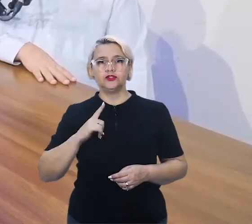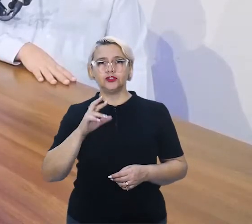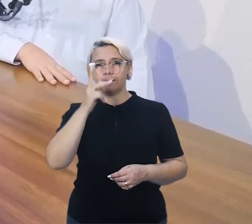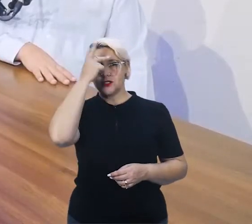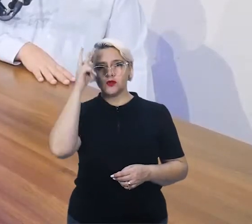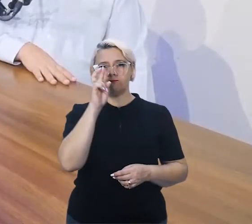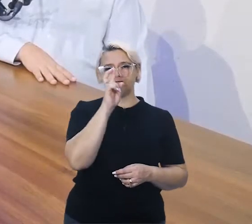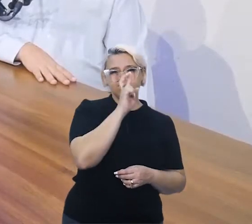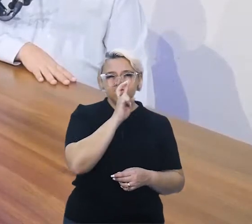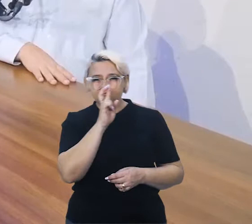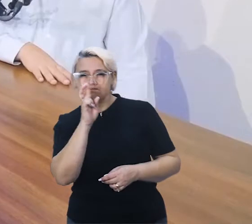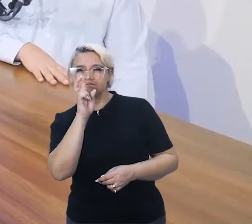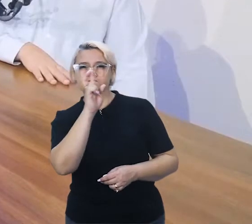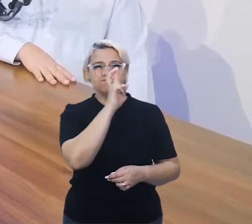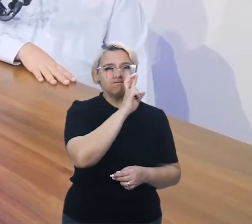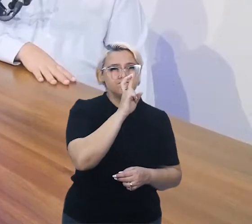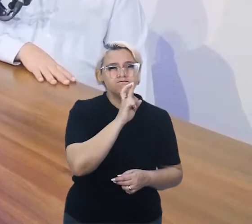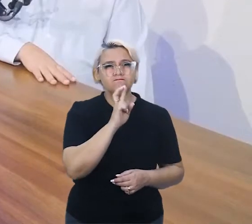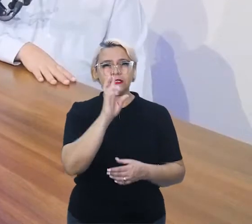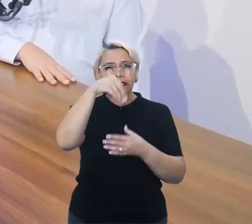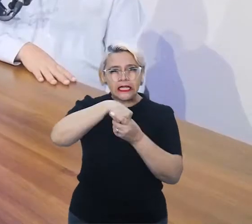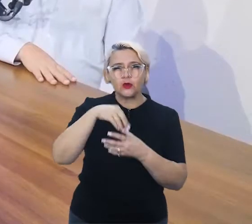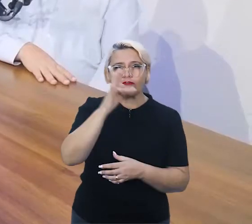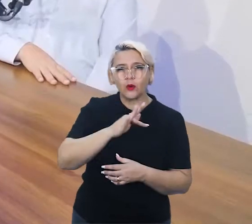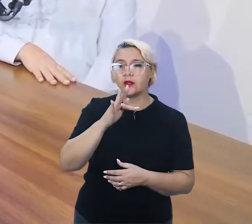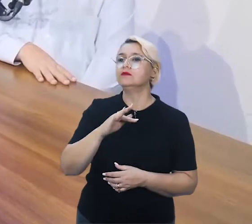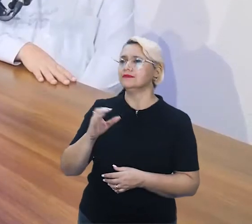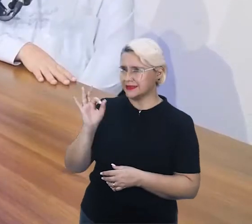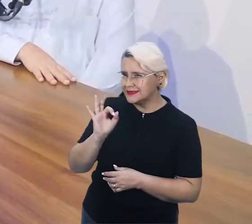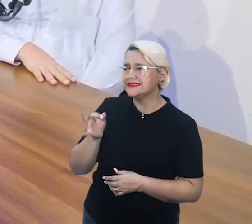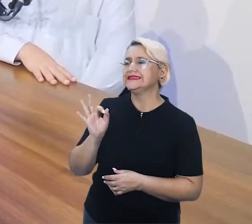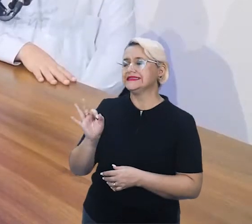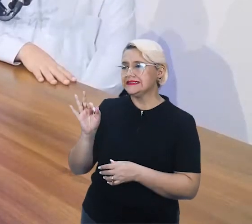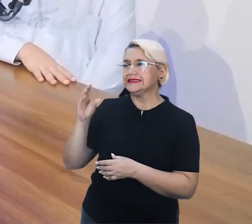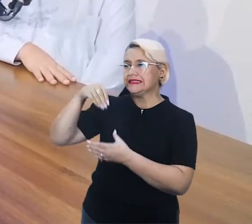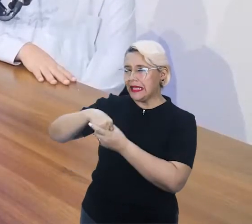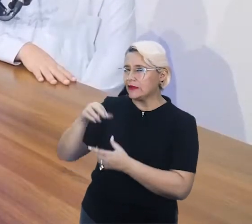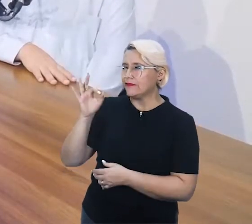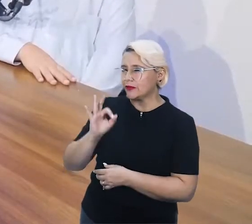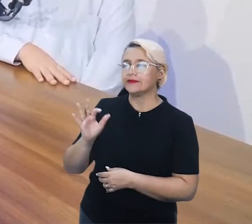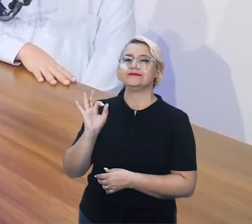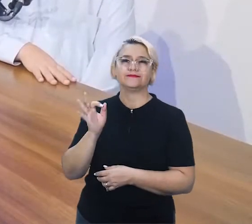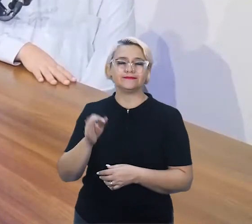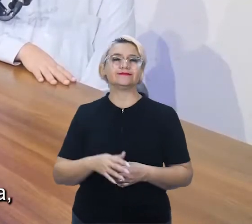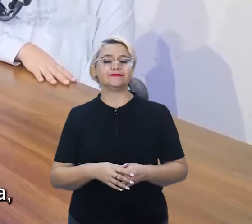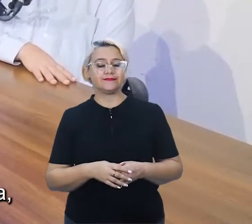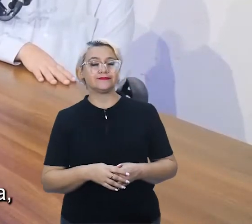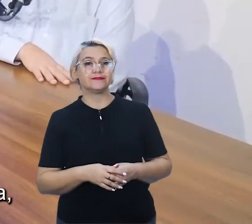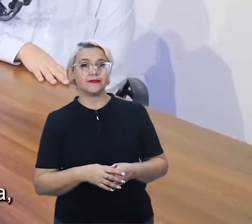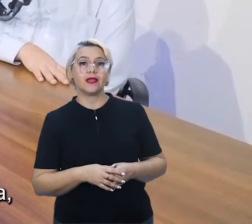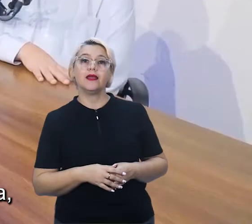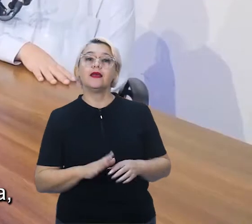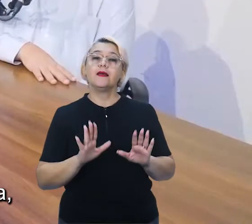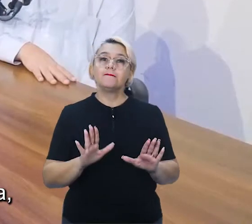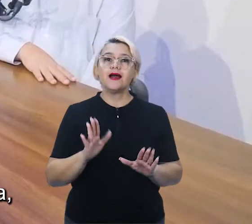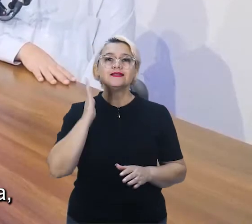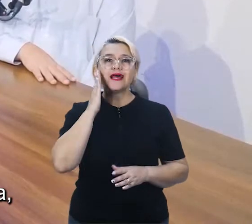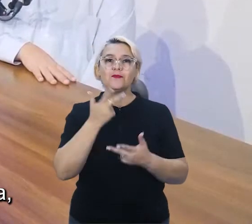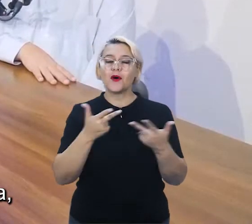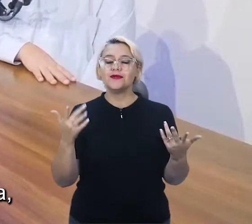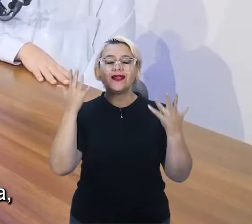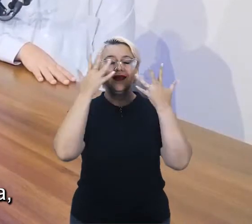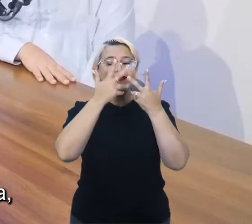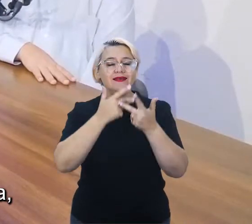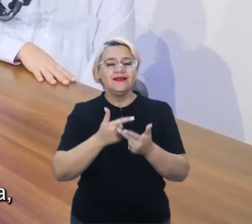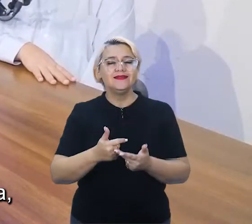espiões, né? Não sei, que tinham pessoas na Infiltradas. estradas, né? Isso. E agora, Aham. sabe uma coisa linda que eu tenho